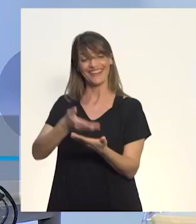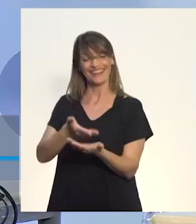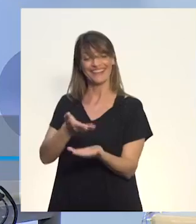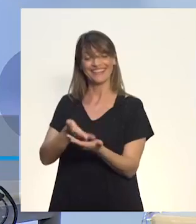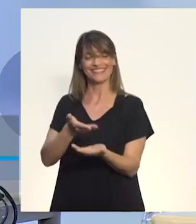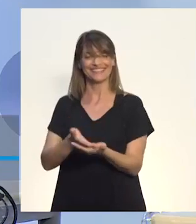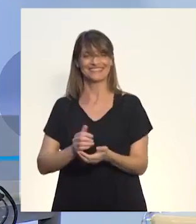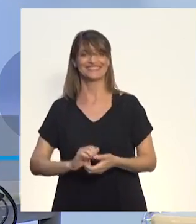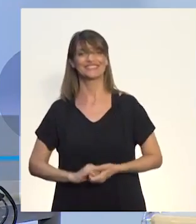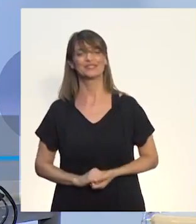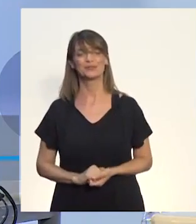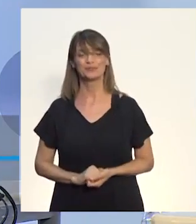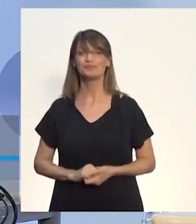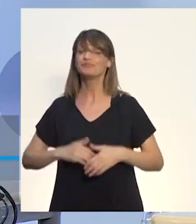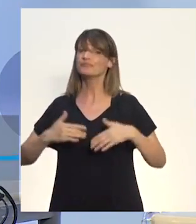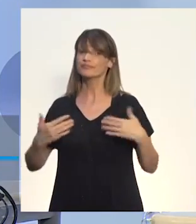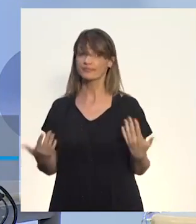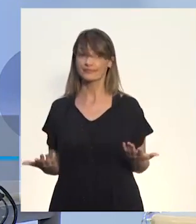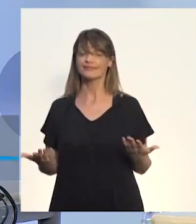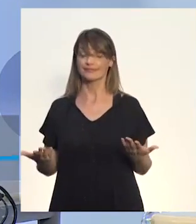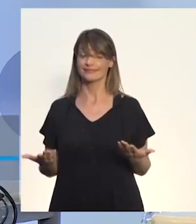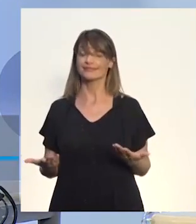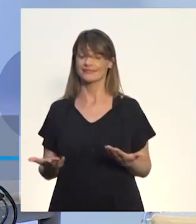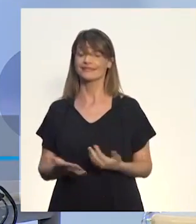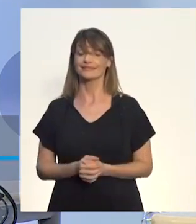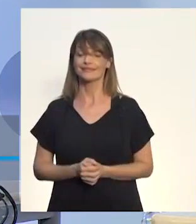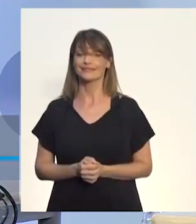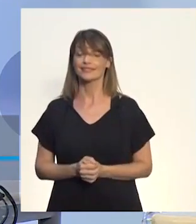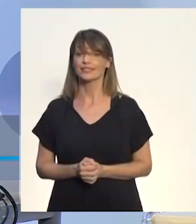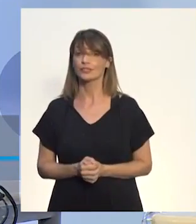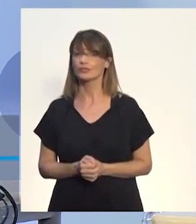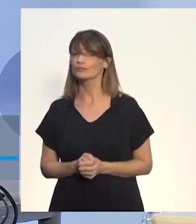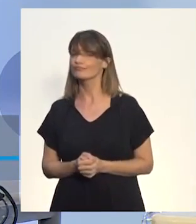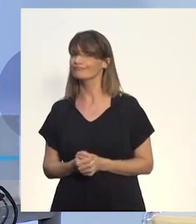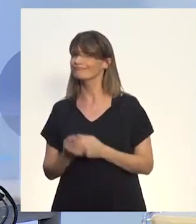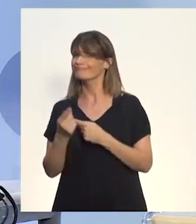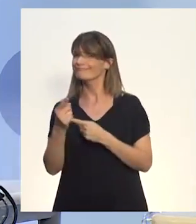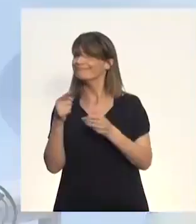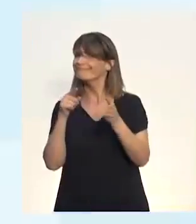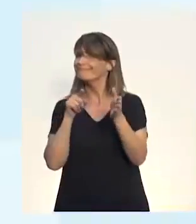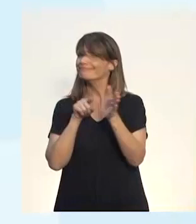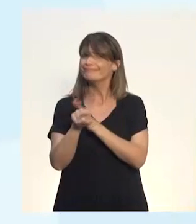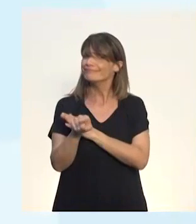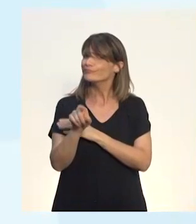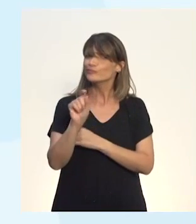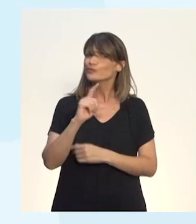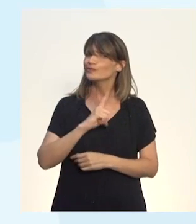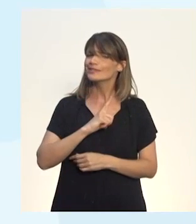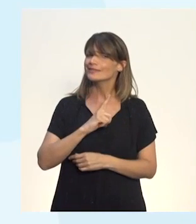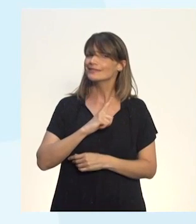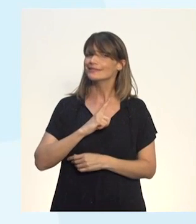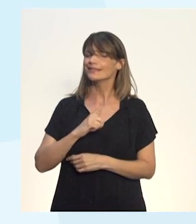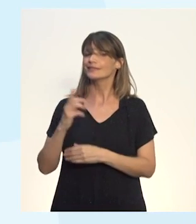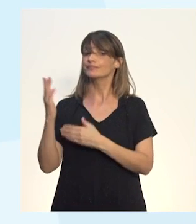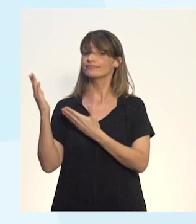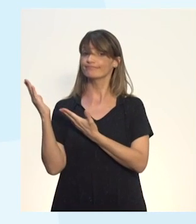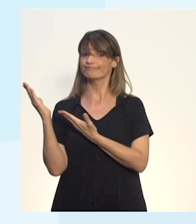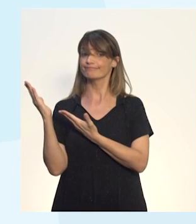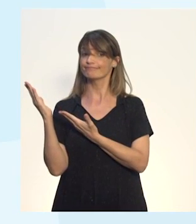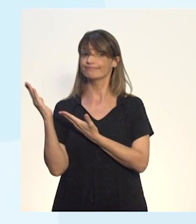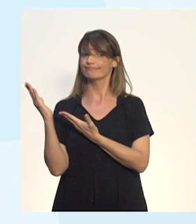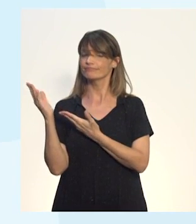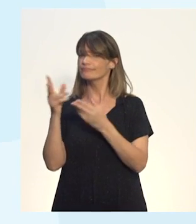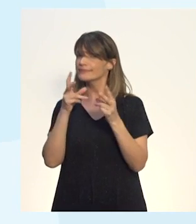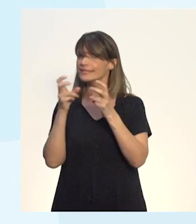aula. E, então, começo fazendo uma provocação, uma pergunta, que é a seguinte: